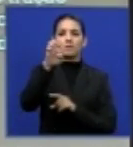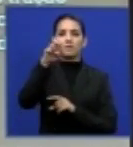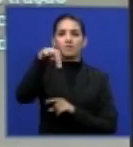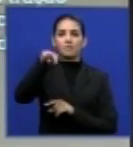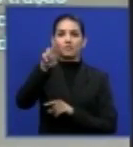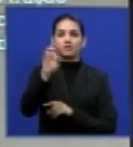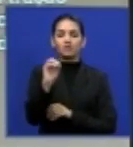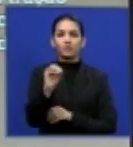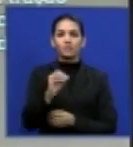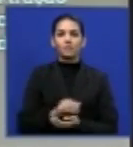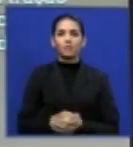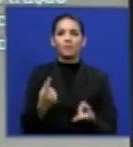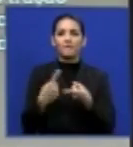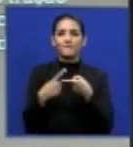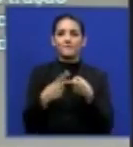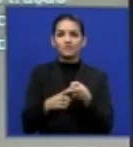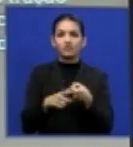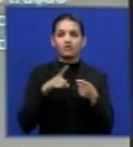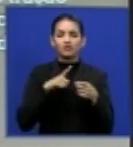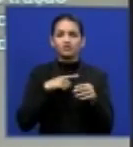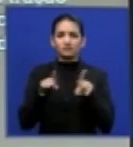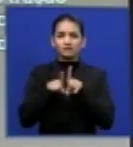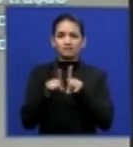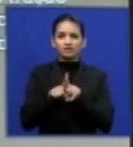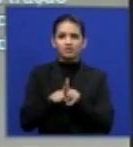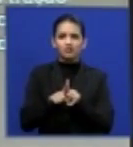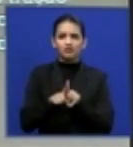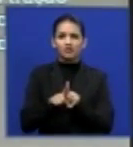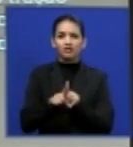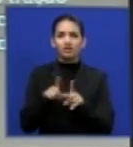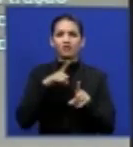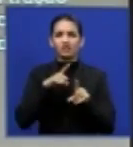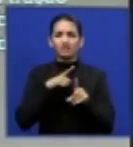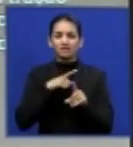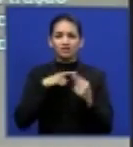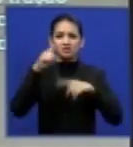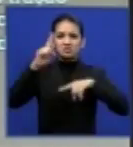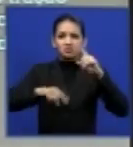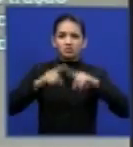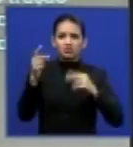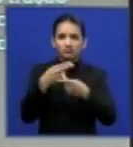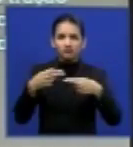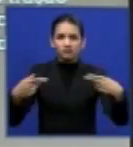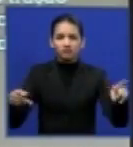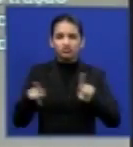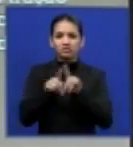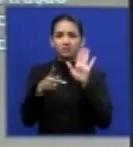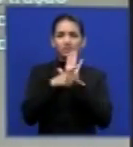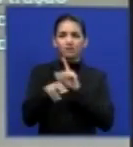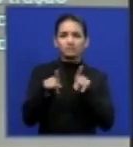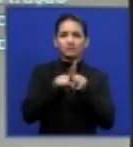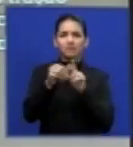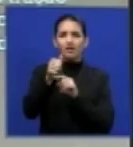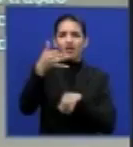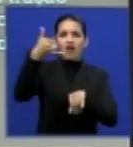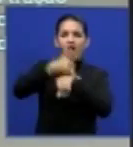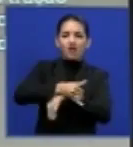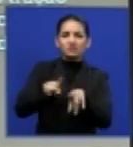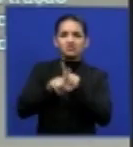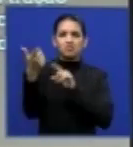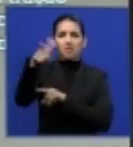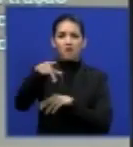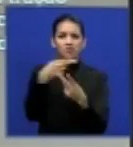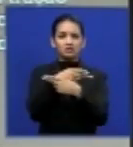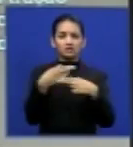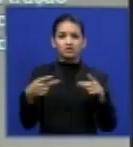um componente de um sistema de rodagem constituído de elastômeros, produtos têxteis, aços e outros materiais